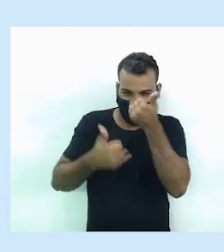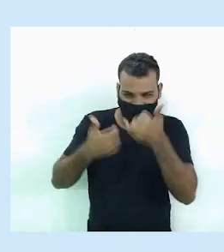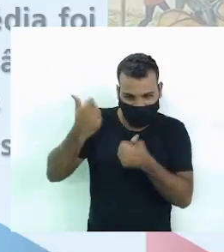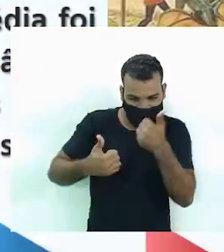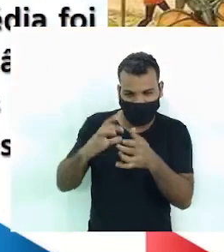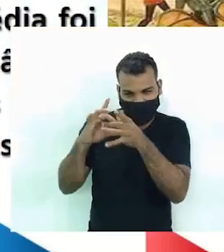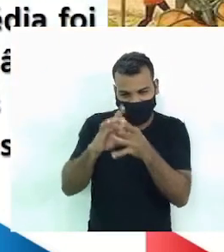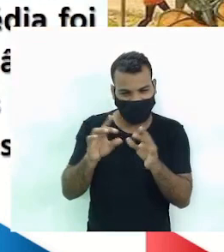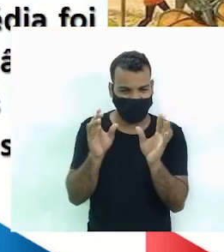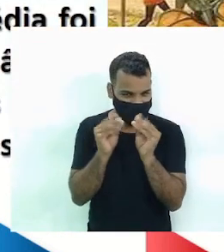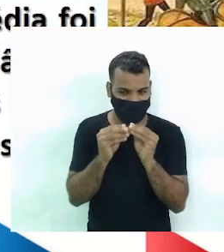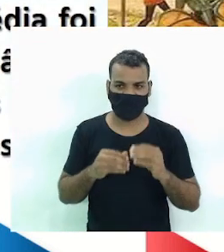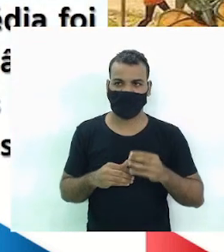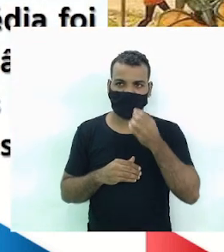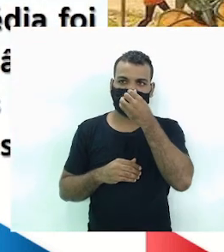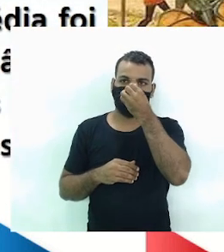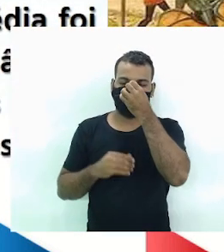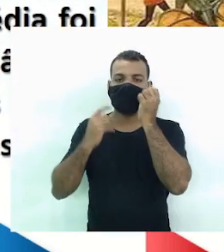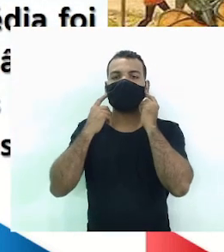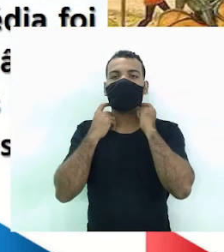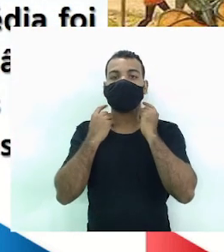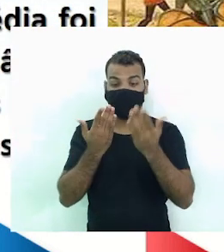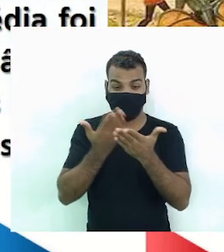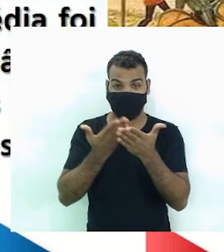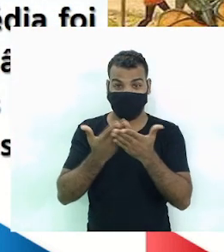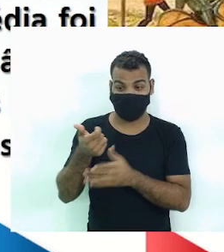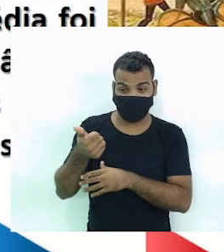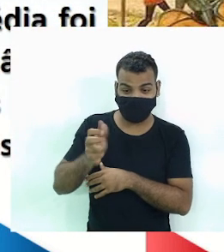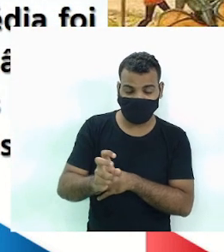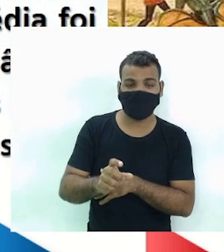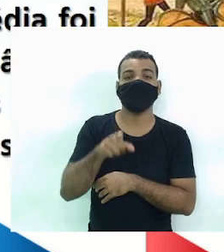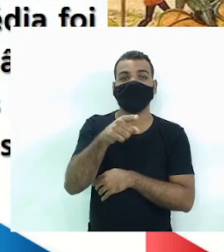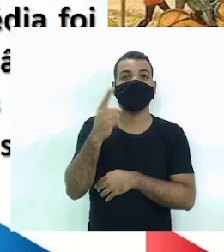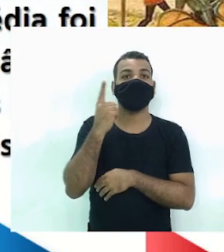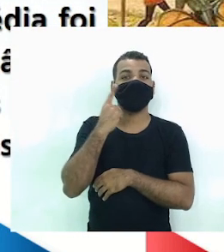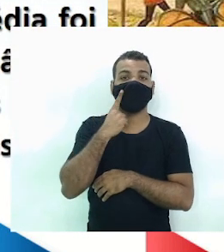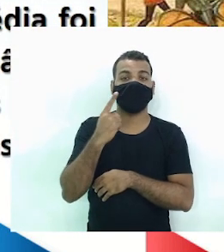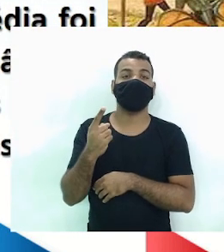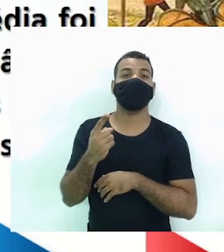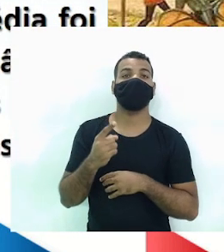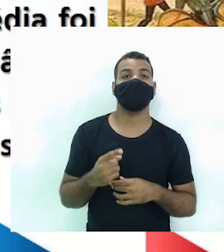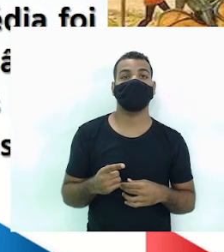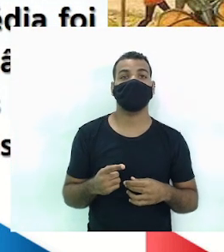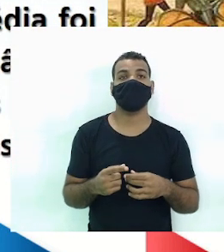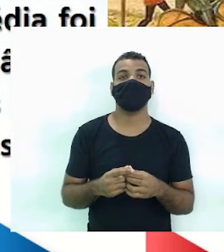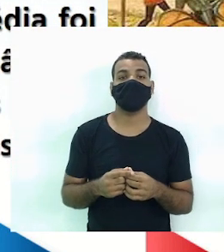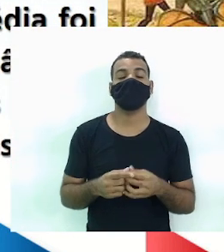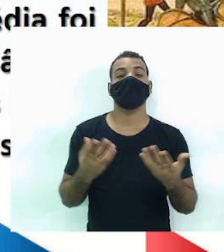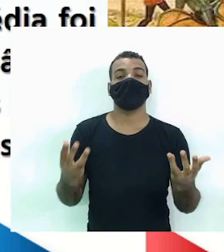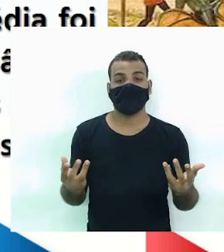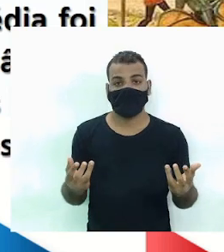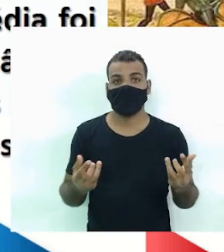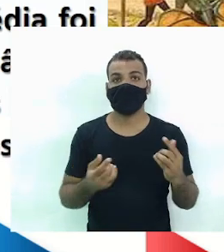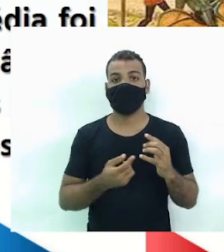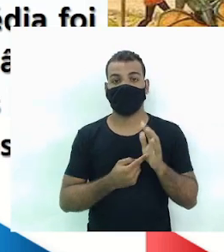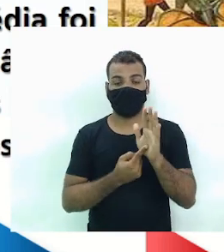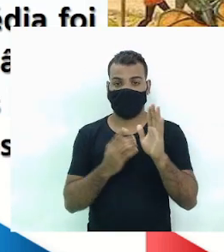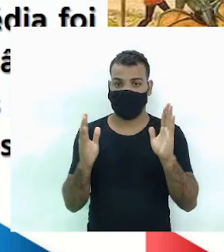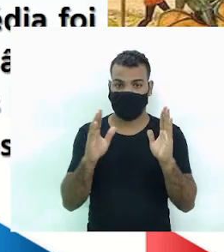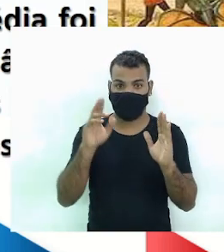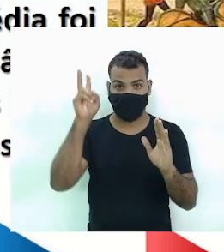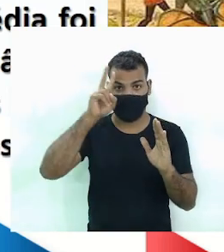tela. Na aula 15, você viu o declínio do Império Romano, que deu margem para a mudança do período